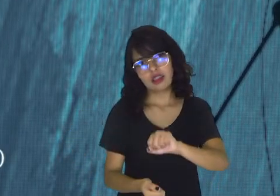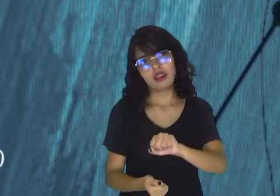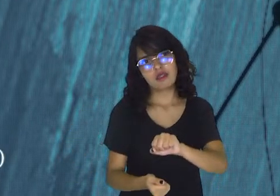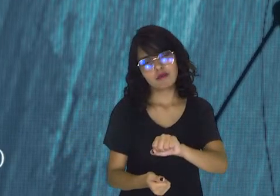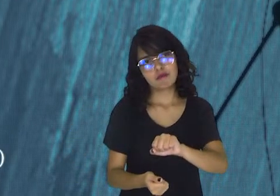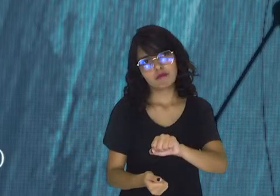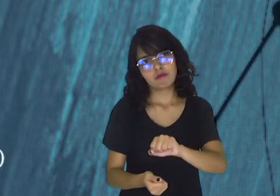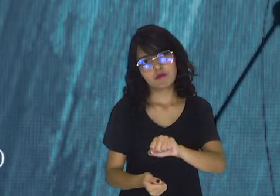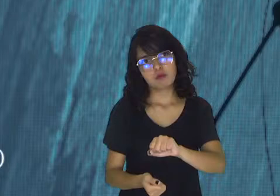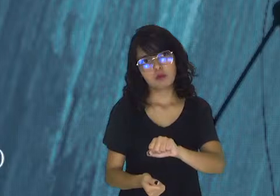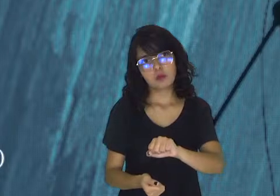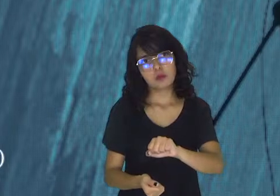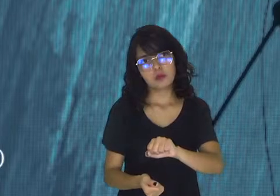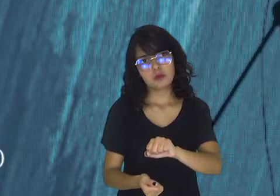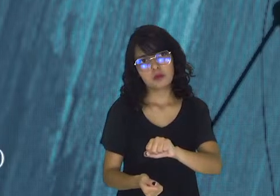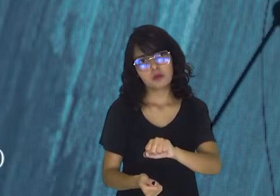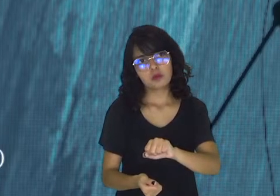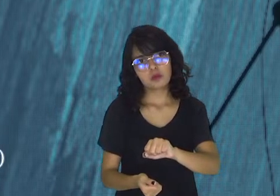como